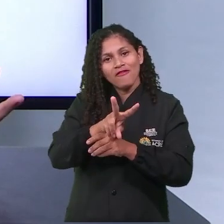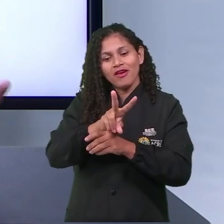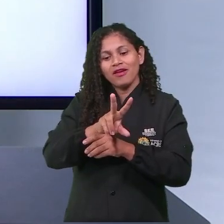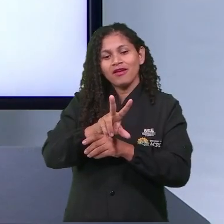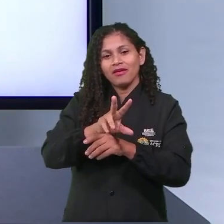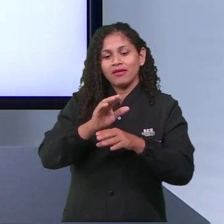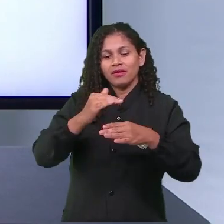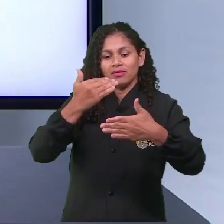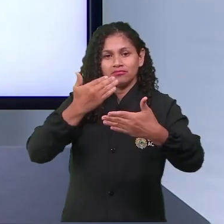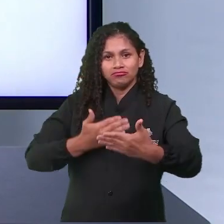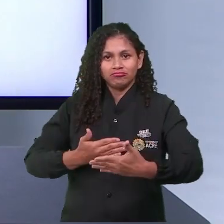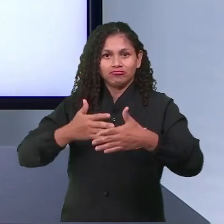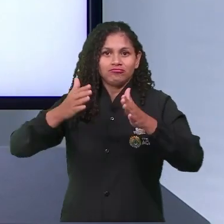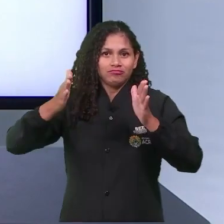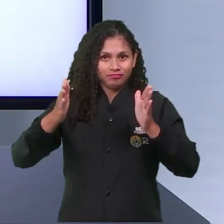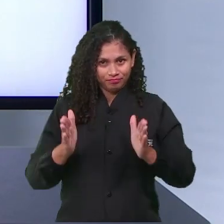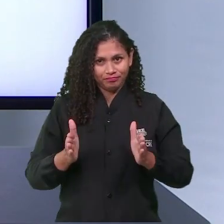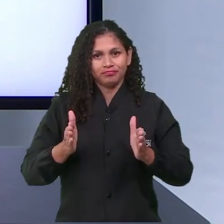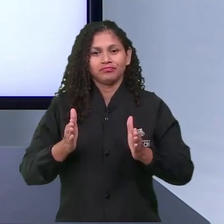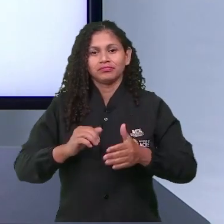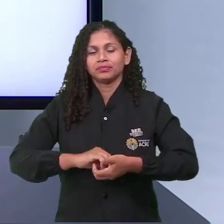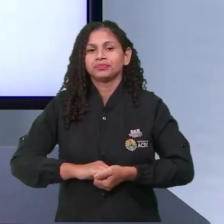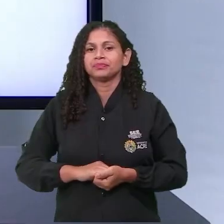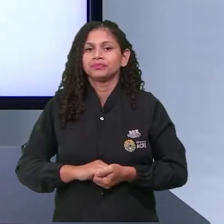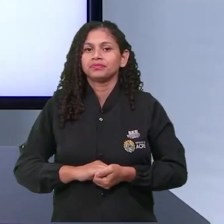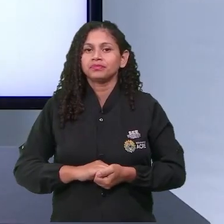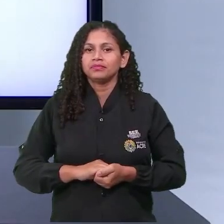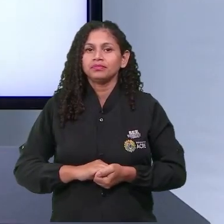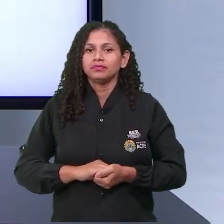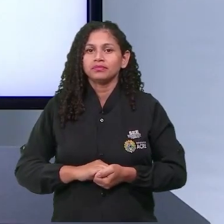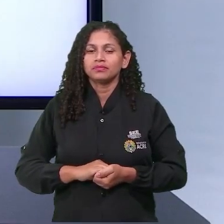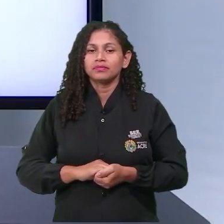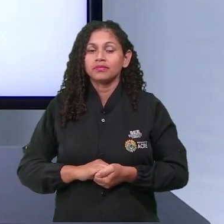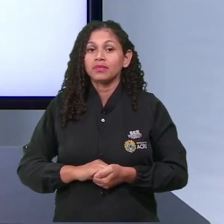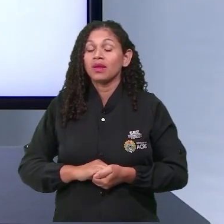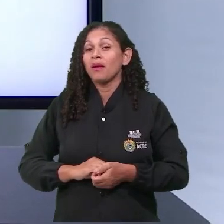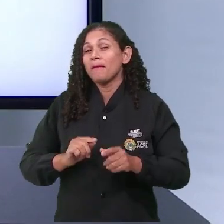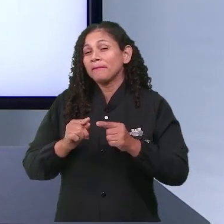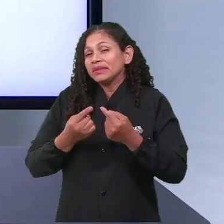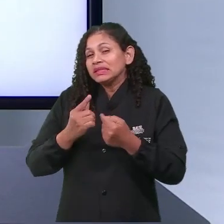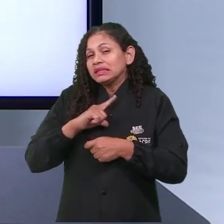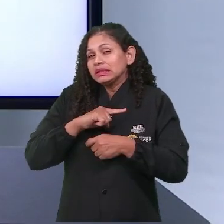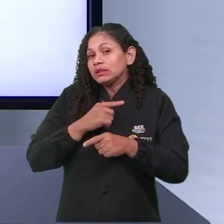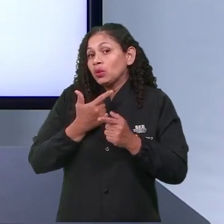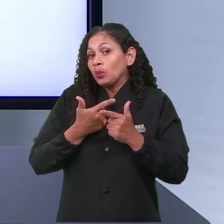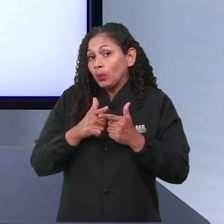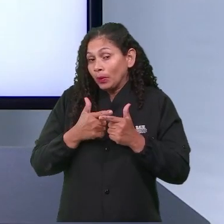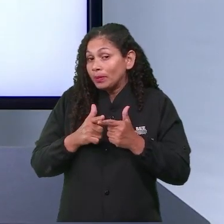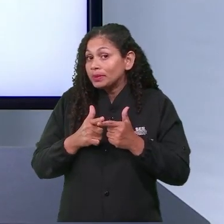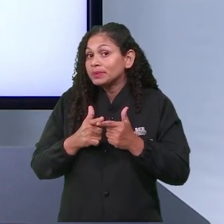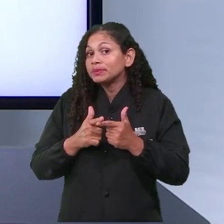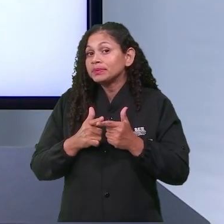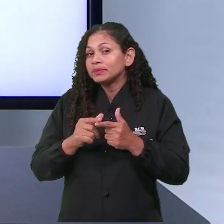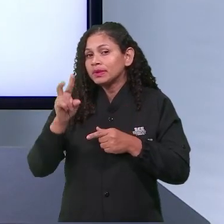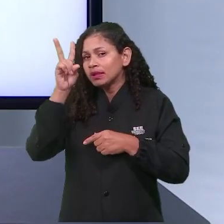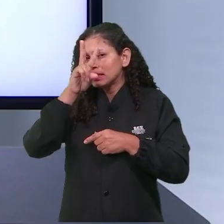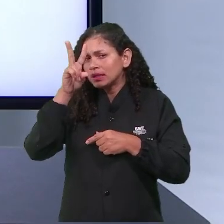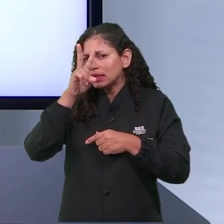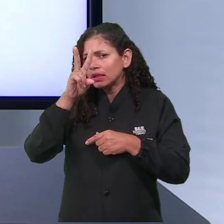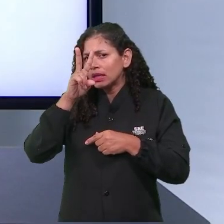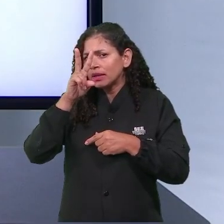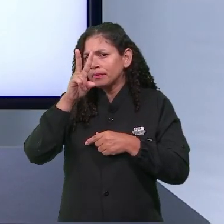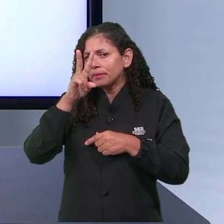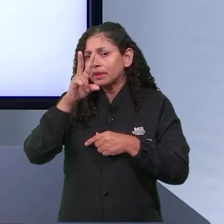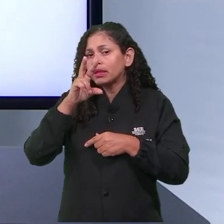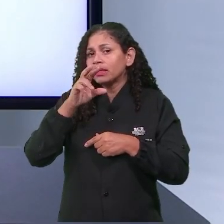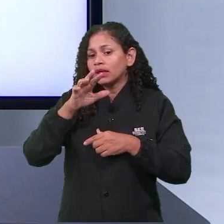de caixas que vão caber naquele depósito. Tudo bem? Só que aqui eu tenho um problema. Lembra que as medidas do depósito estão em